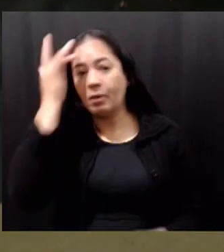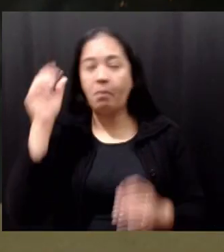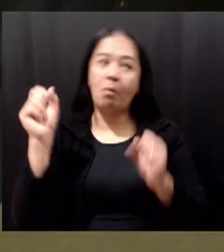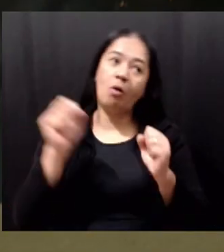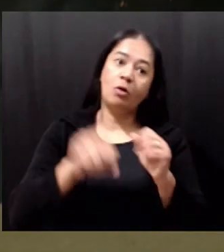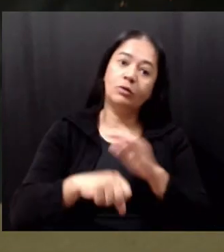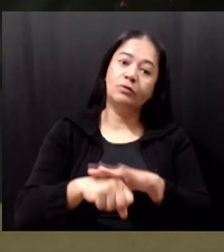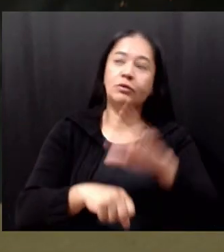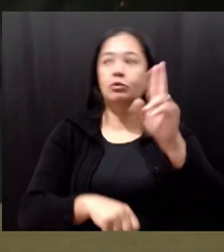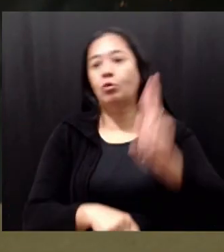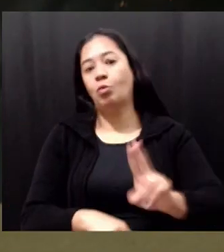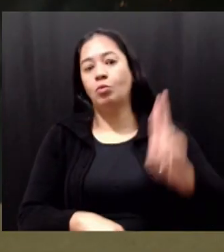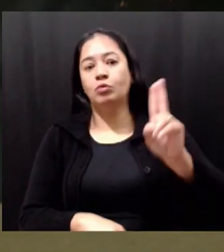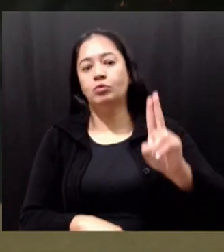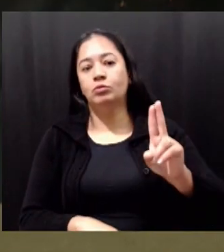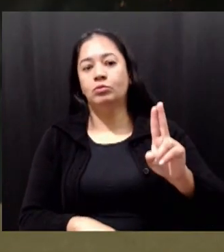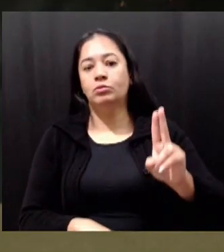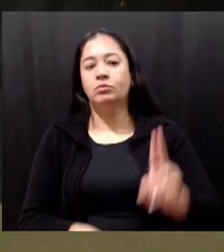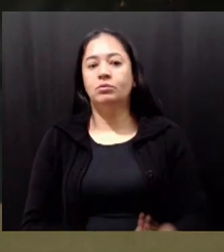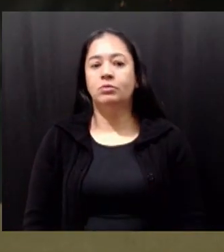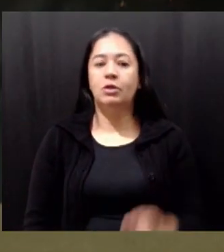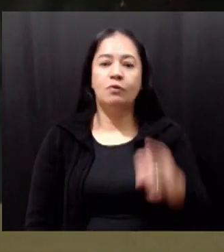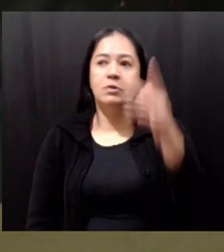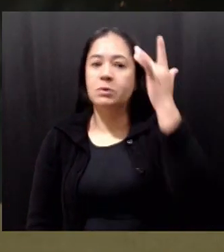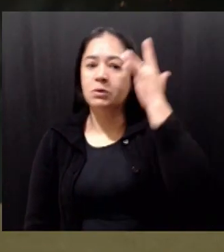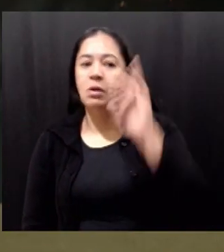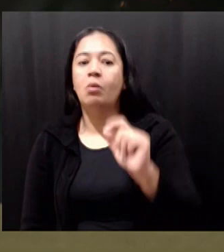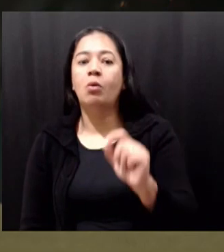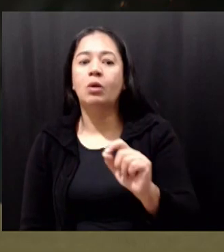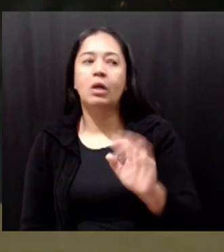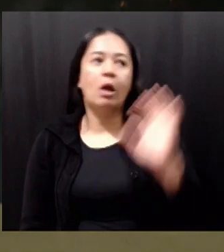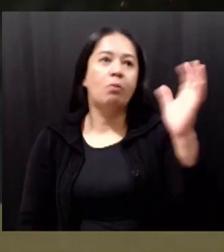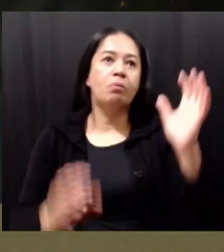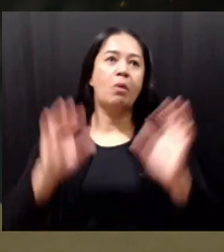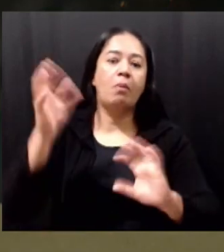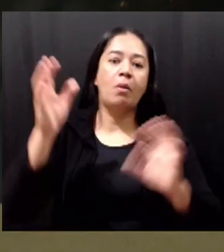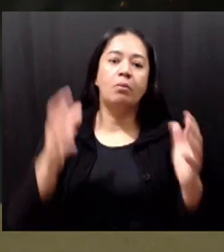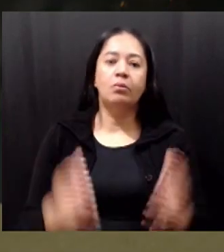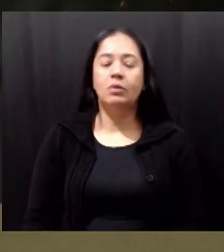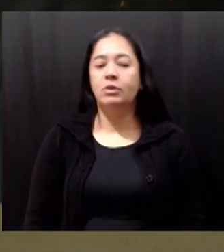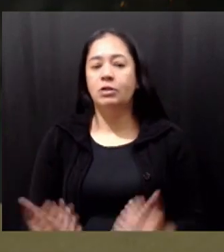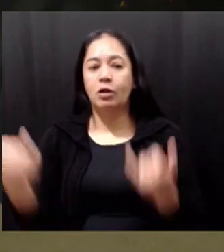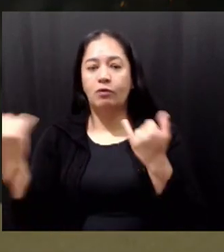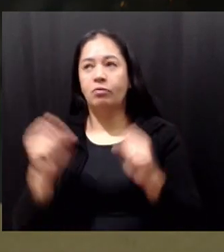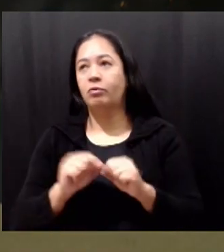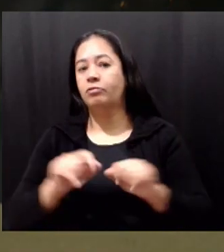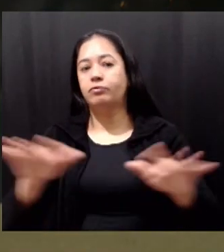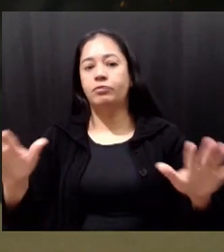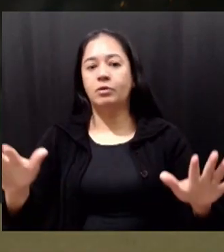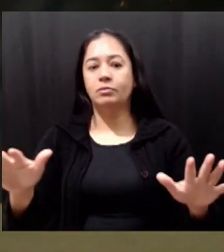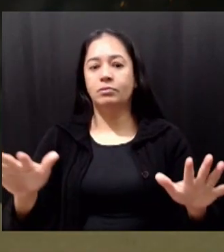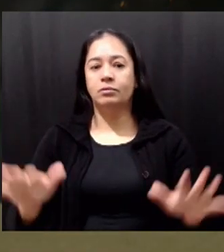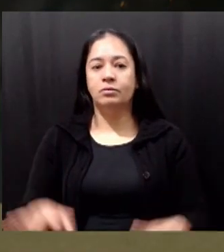falar alguma coisa de você, você não está sabendo, pode acontecer um vazamento de dados, enfim, pode influenciar nessa proteção se você estiver